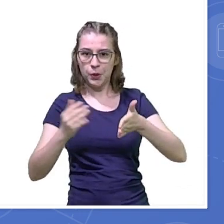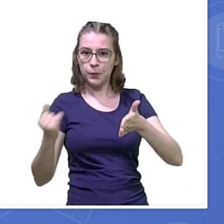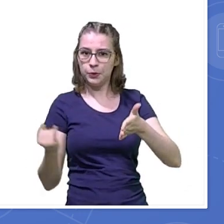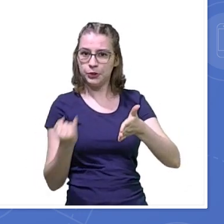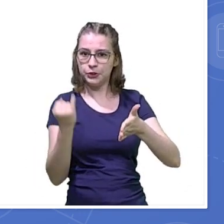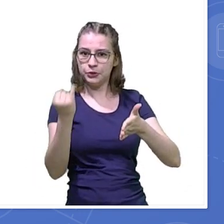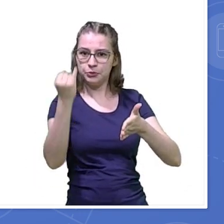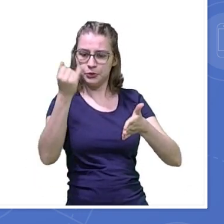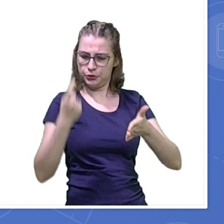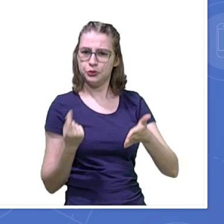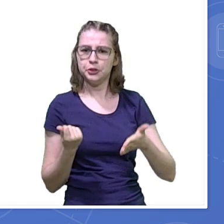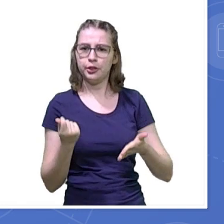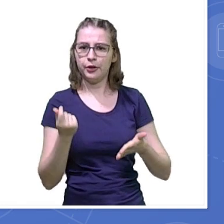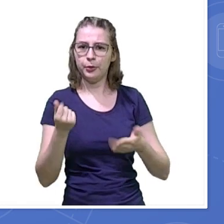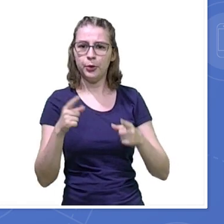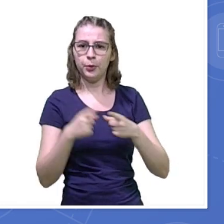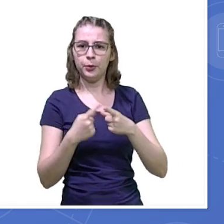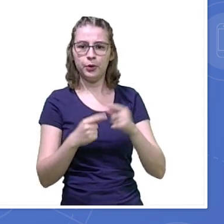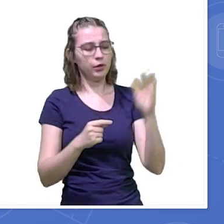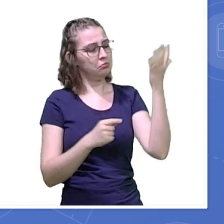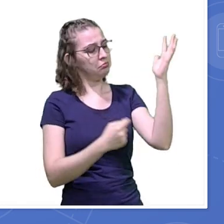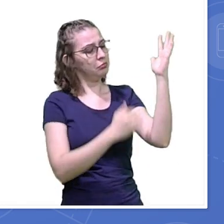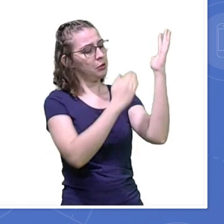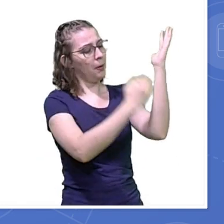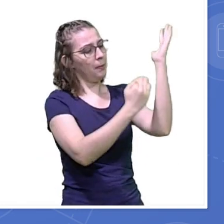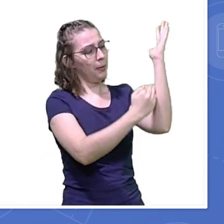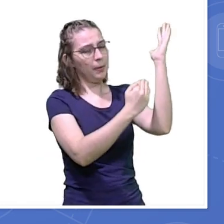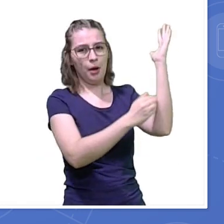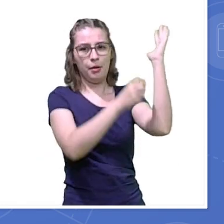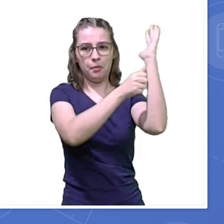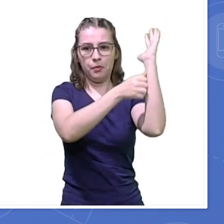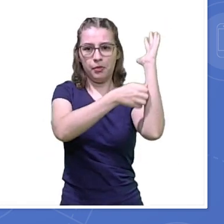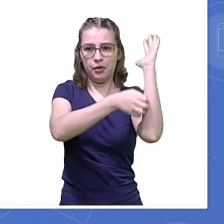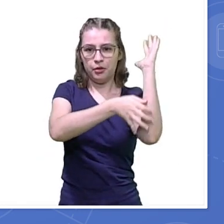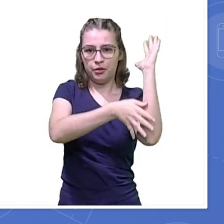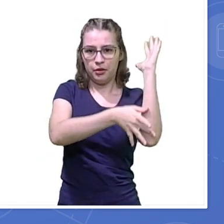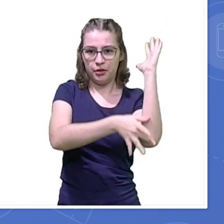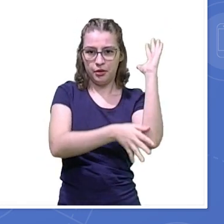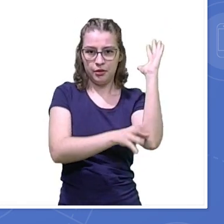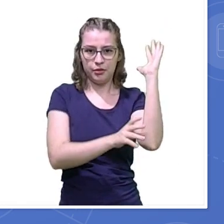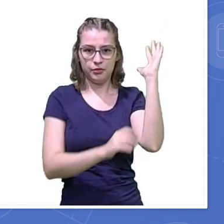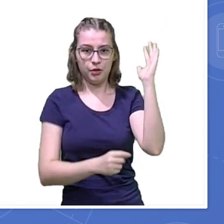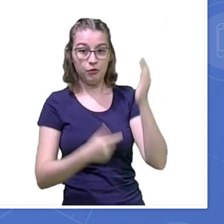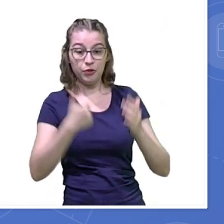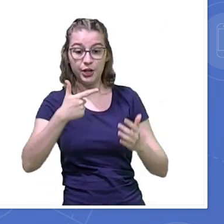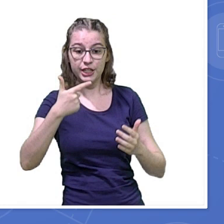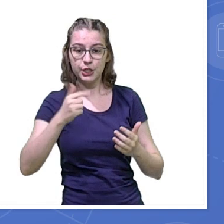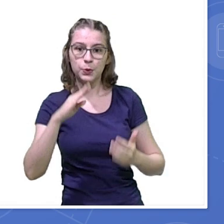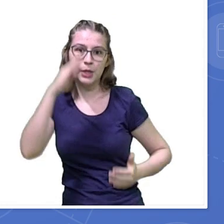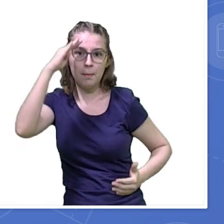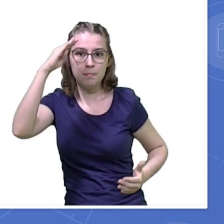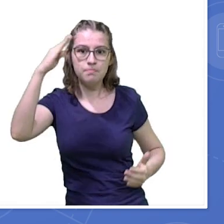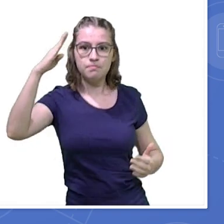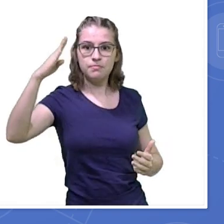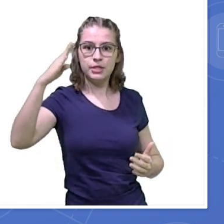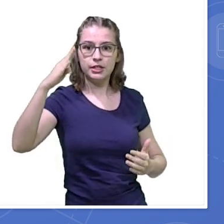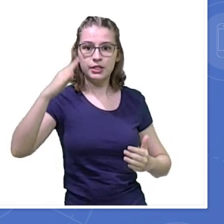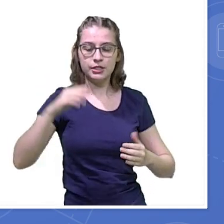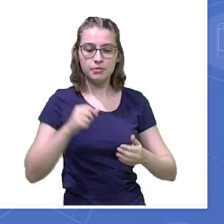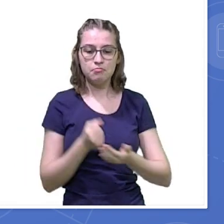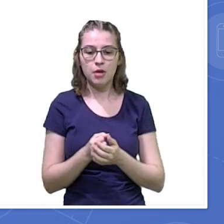de riqueza graças à borracha. A borracha ocupou folgadamente o segundo lugar dentre os produtos brasileiros de